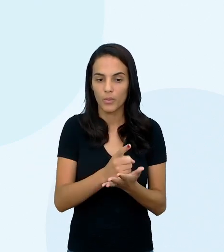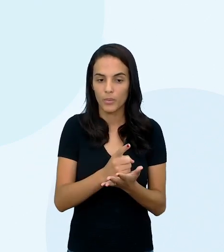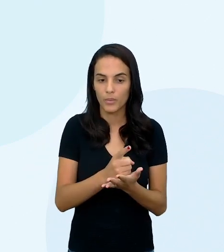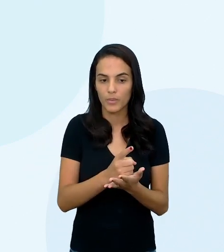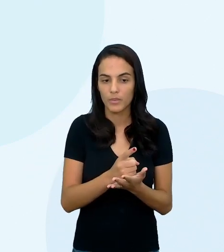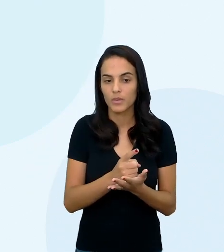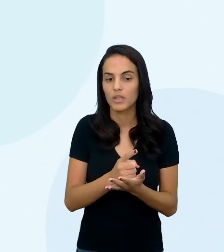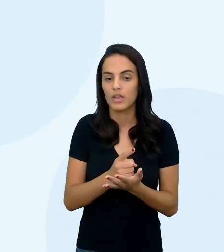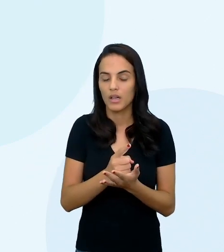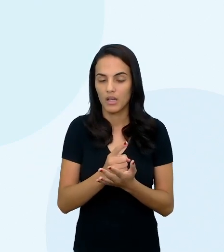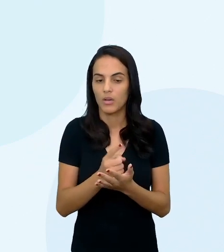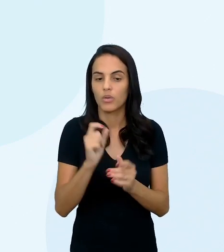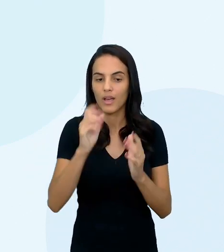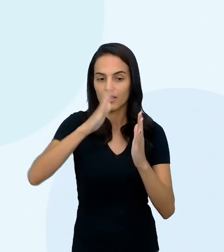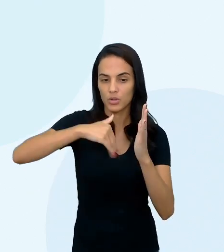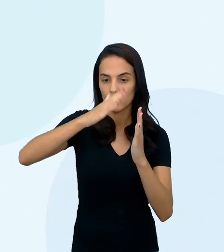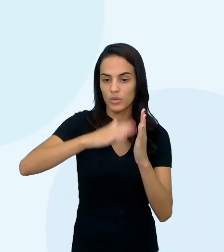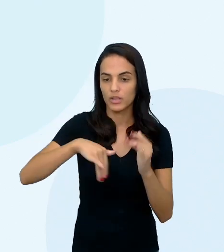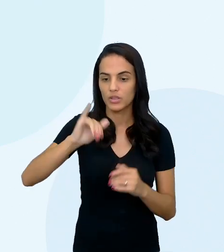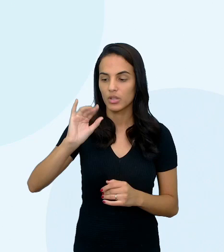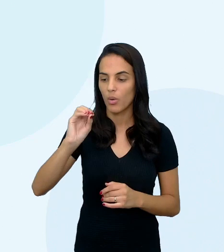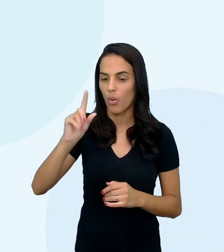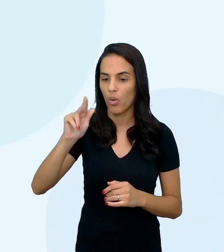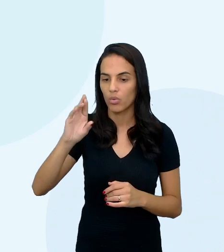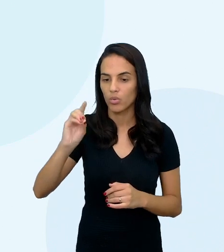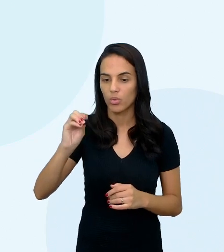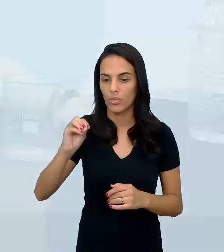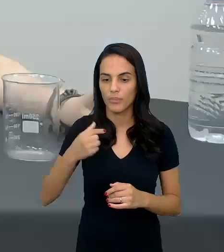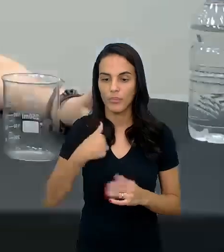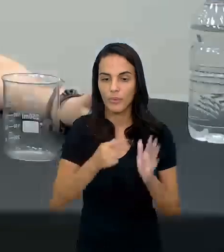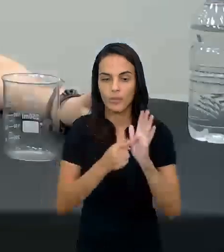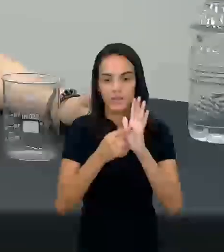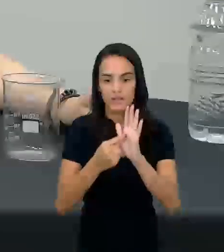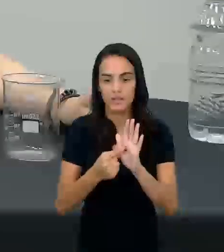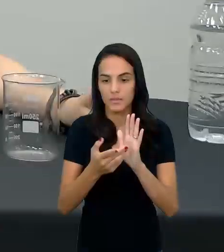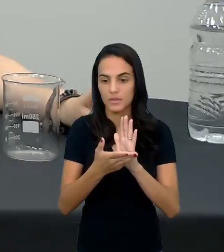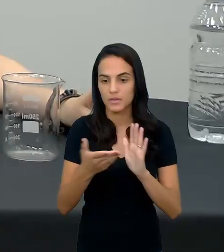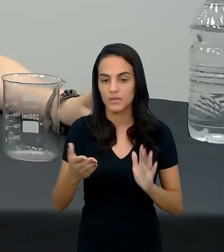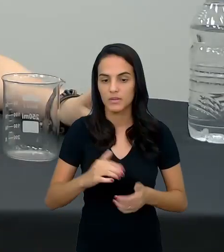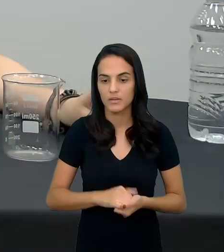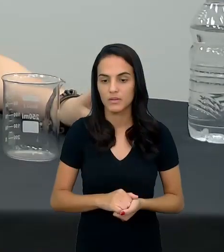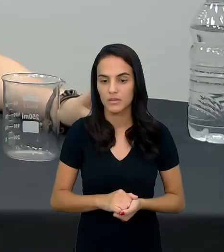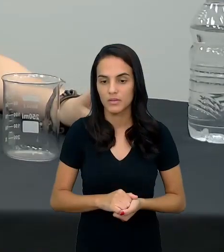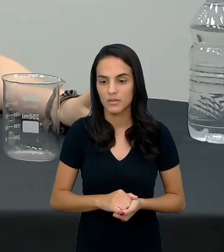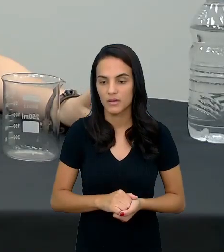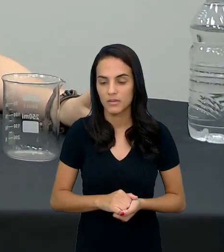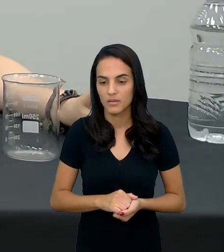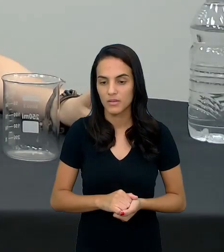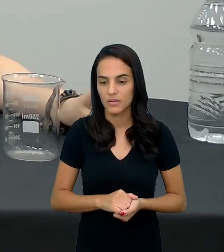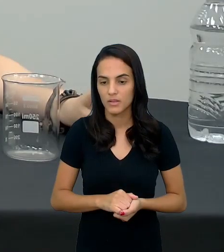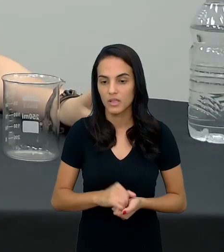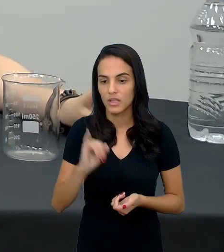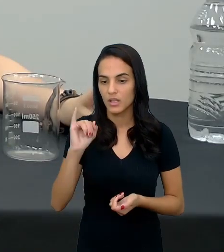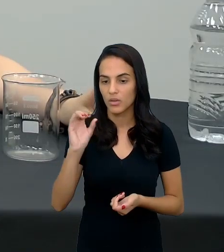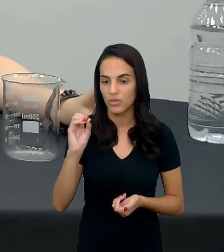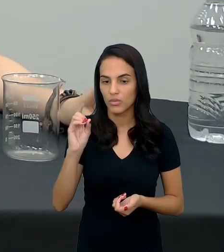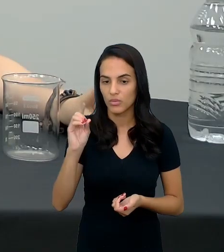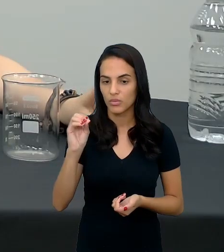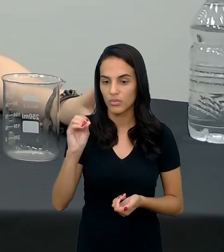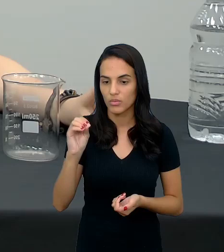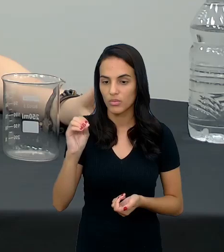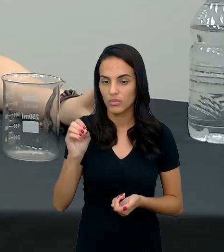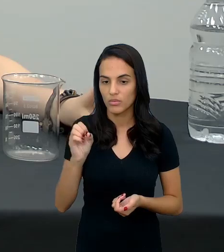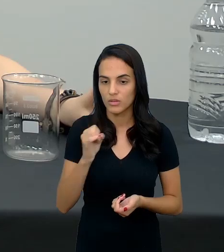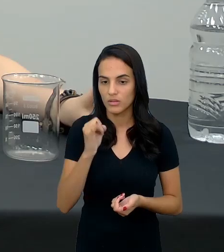de iodo, que, ó, voltando aqui para mim, eu estou mostrando aqui para vocês, tá aqui, olha, a tintura de iodo,